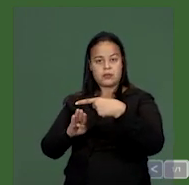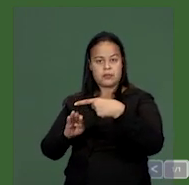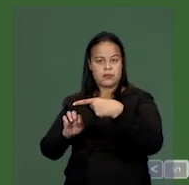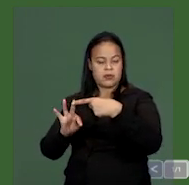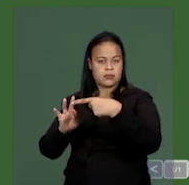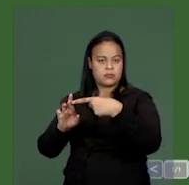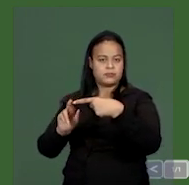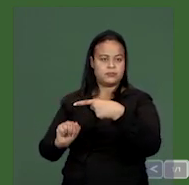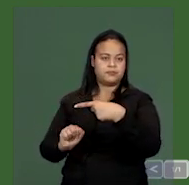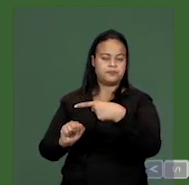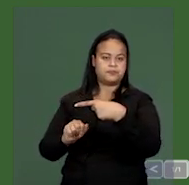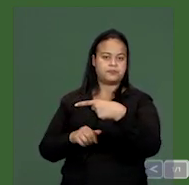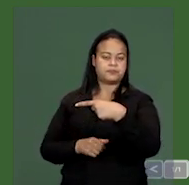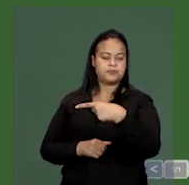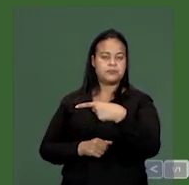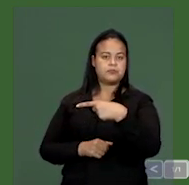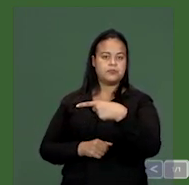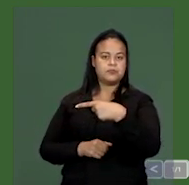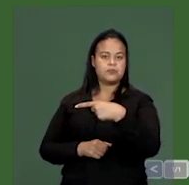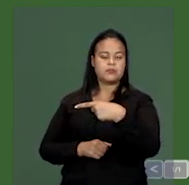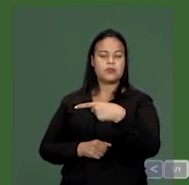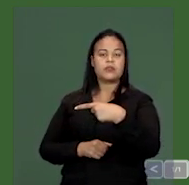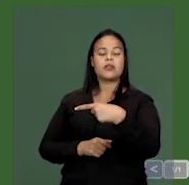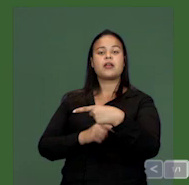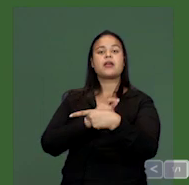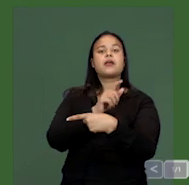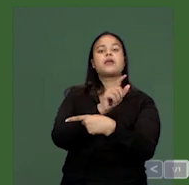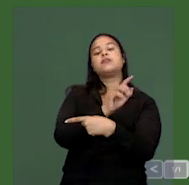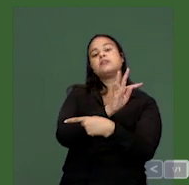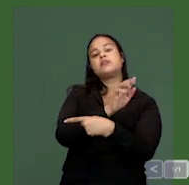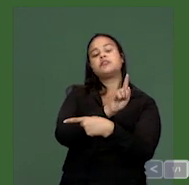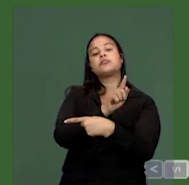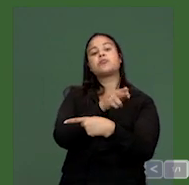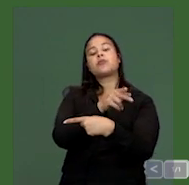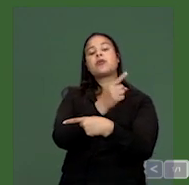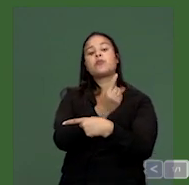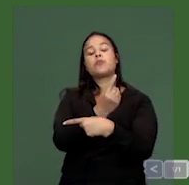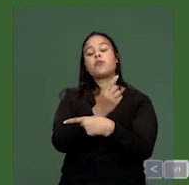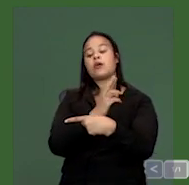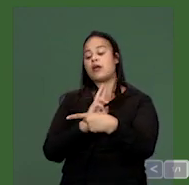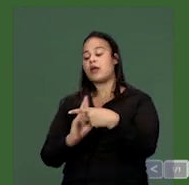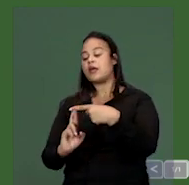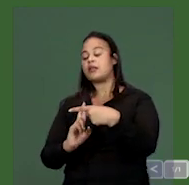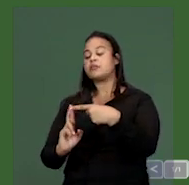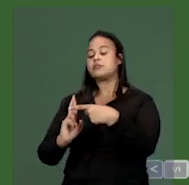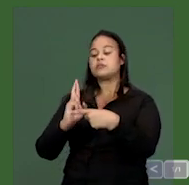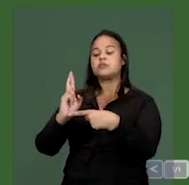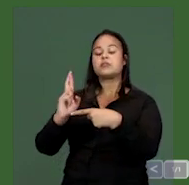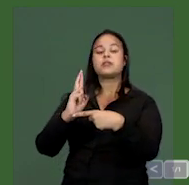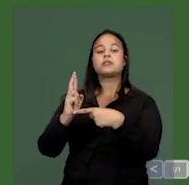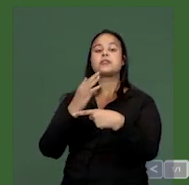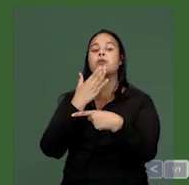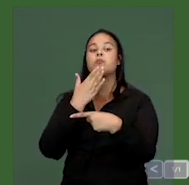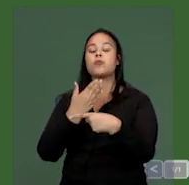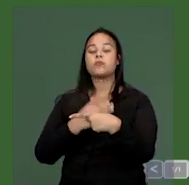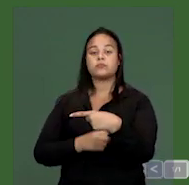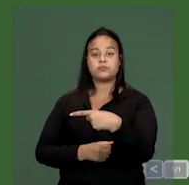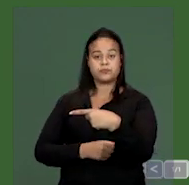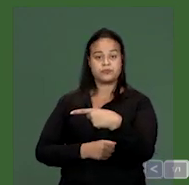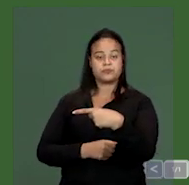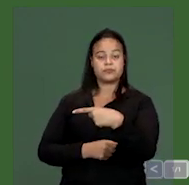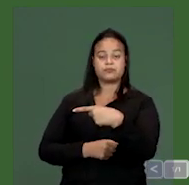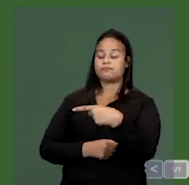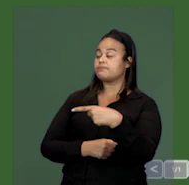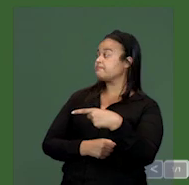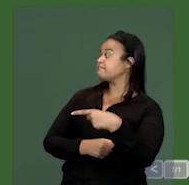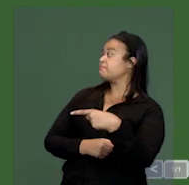falando, aqui também é beta, ele está falando que a tangente é igual a 1. Então, a relação entre seno de beta e cosseno de